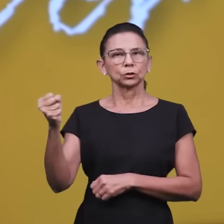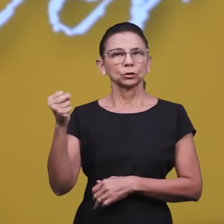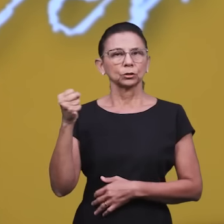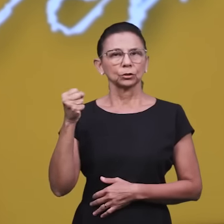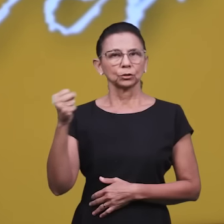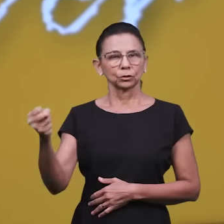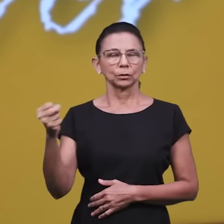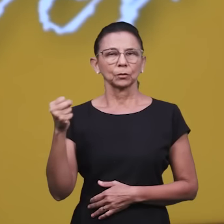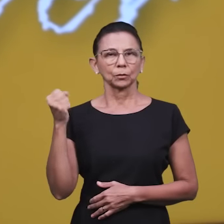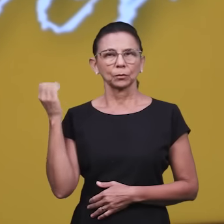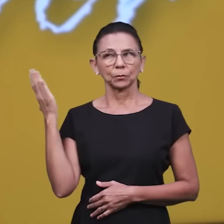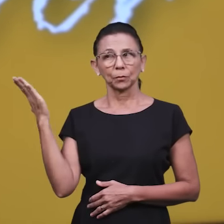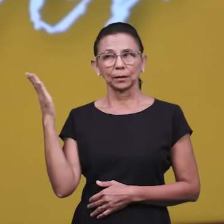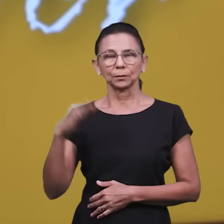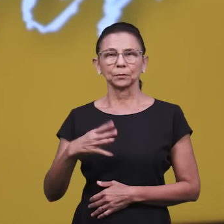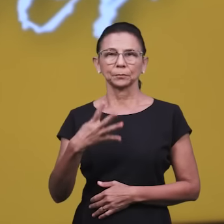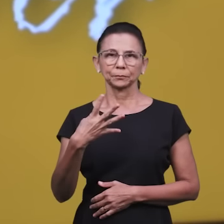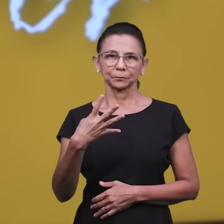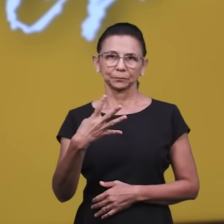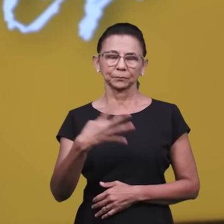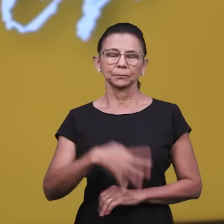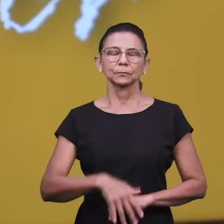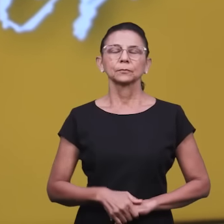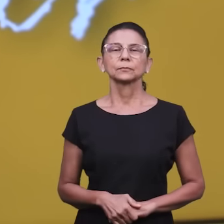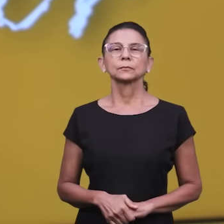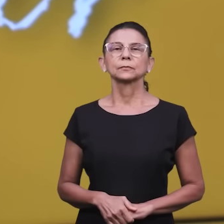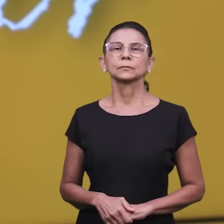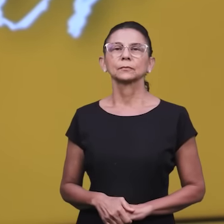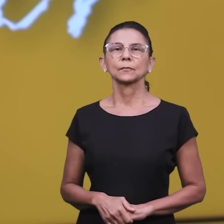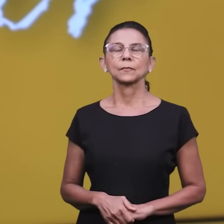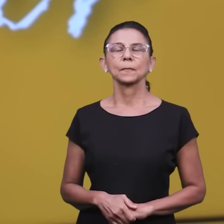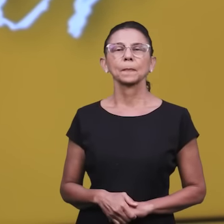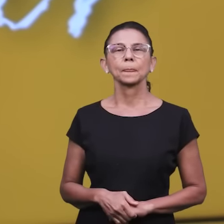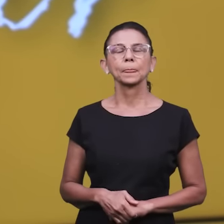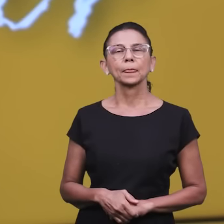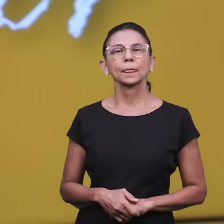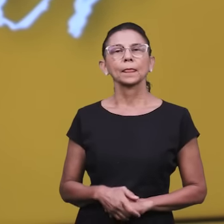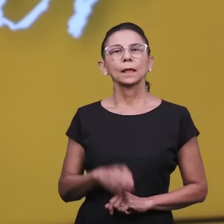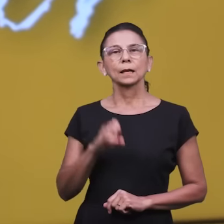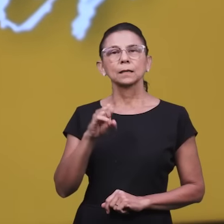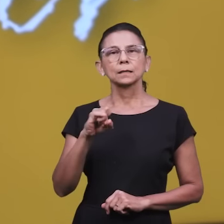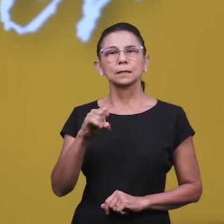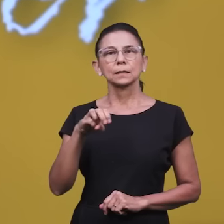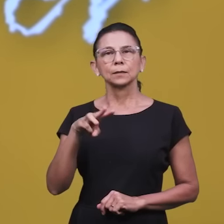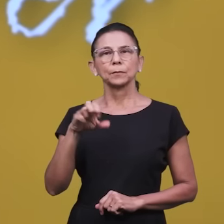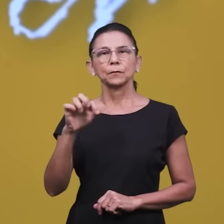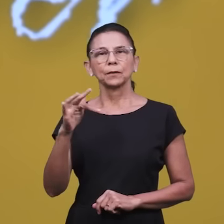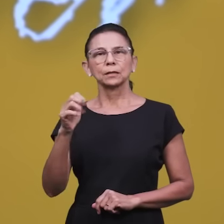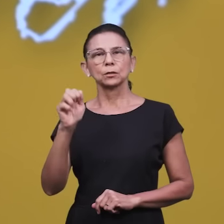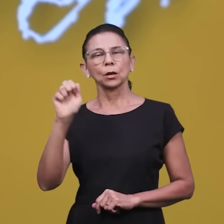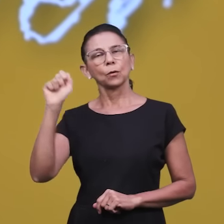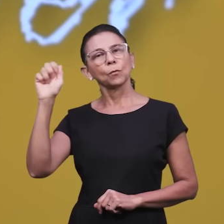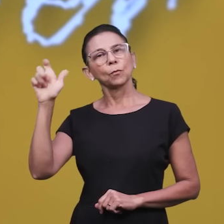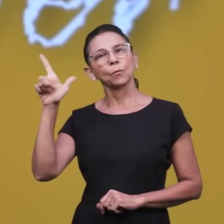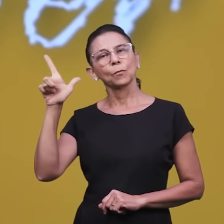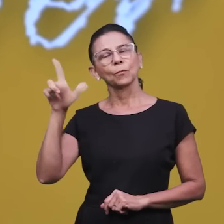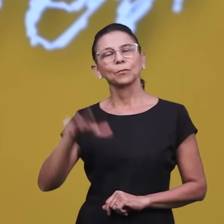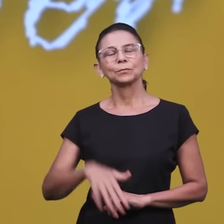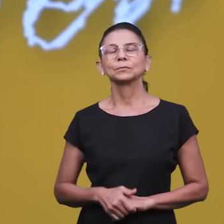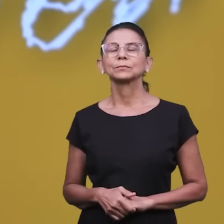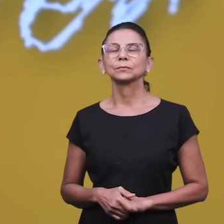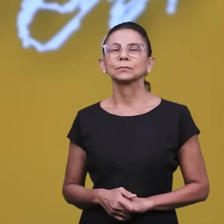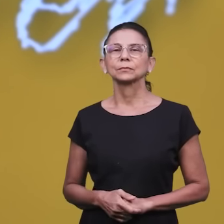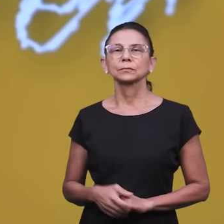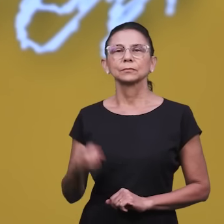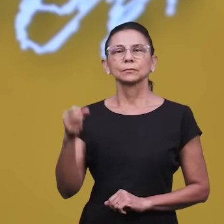2, 3, 4. É aquela parte. Si, mi, fá, sol. Si, mi, fá,